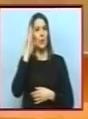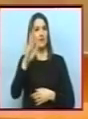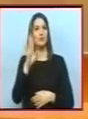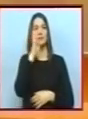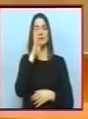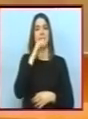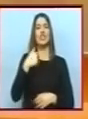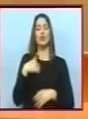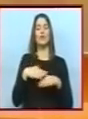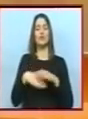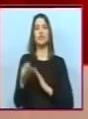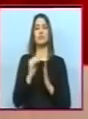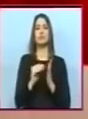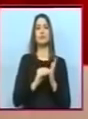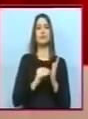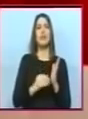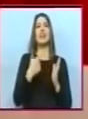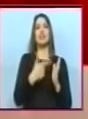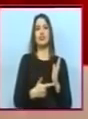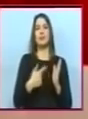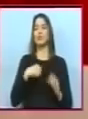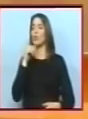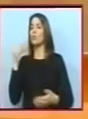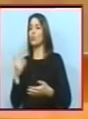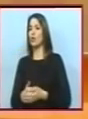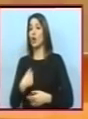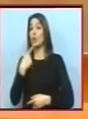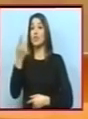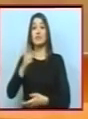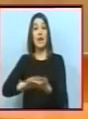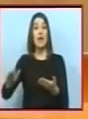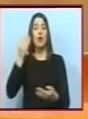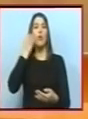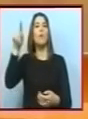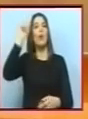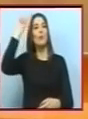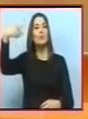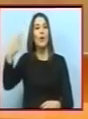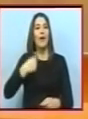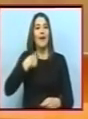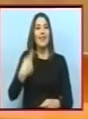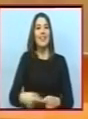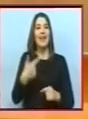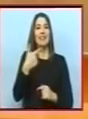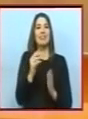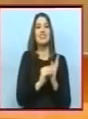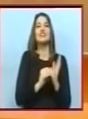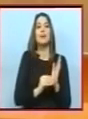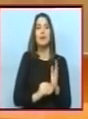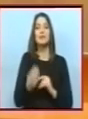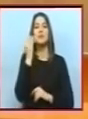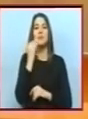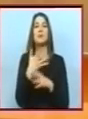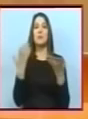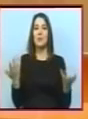testamento, morri e não disse nada a ninguém, como é que os herdeiros vão saber? Exatamente. Que existe um testamento e que eles têm direito a qualquer